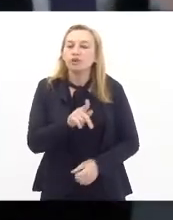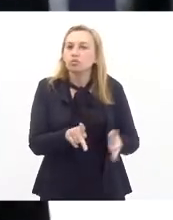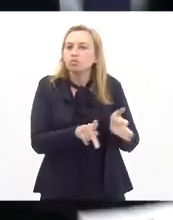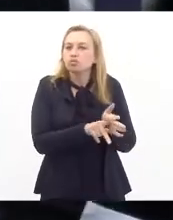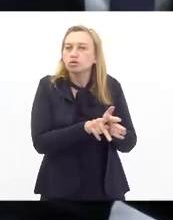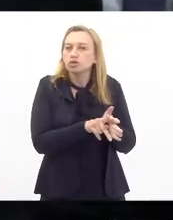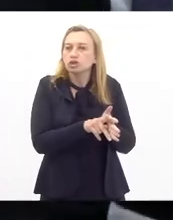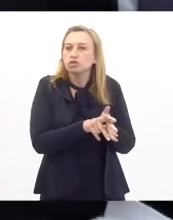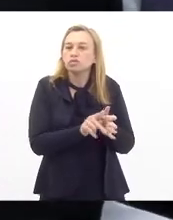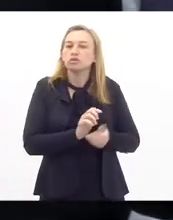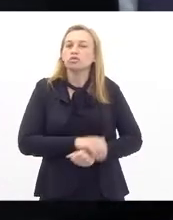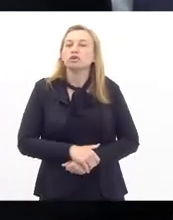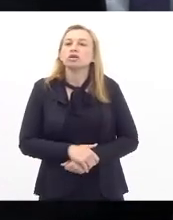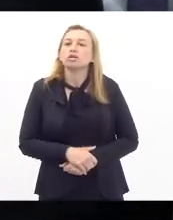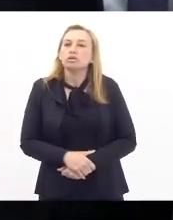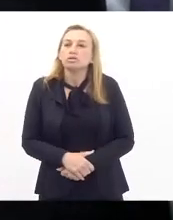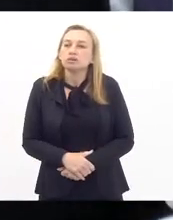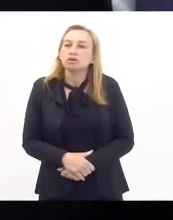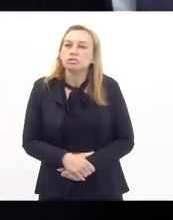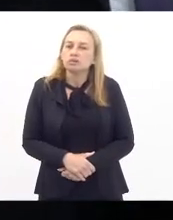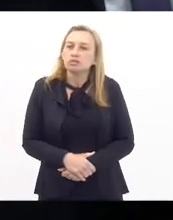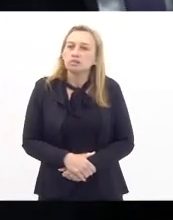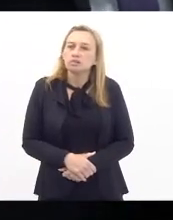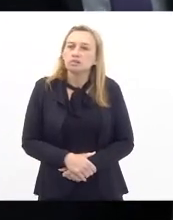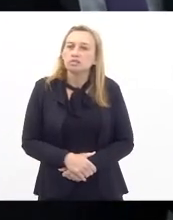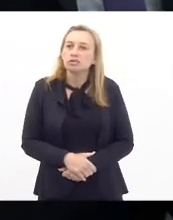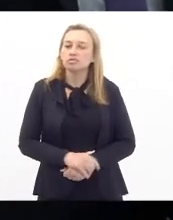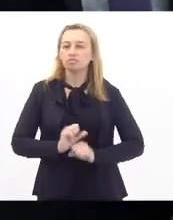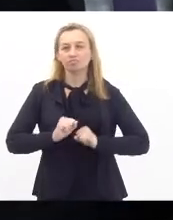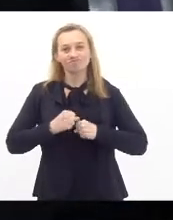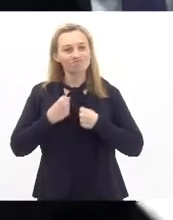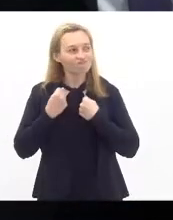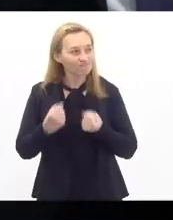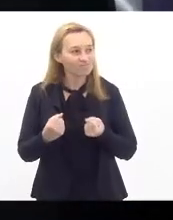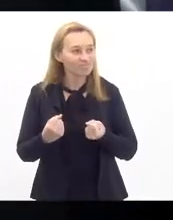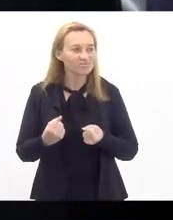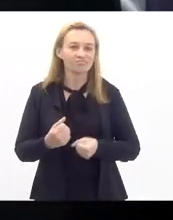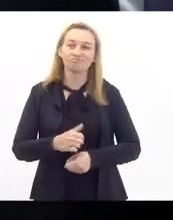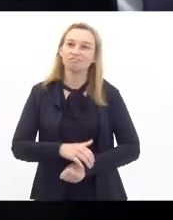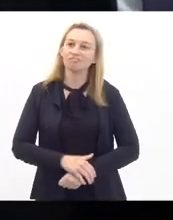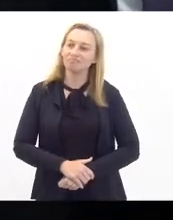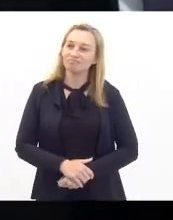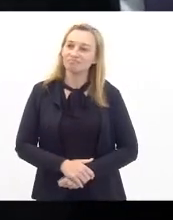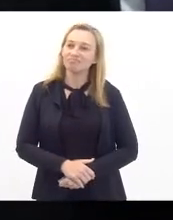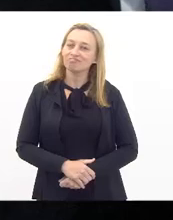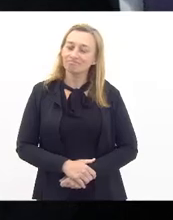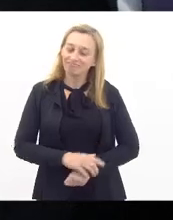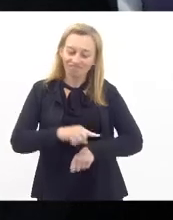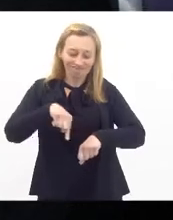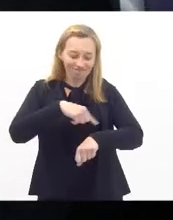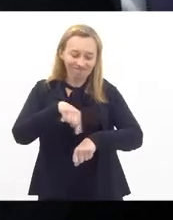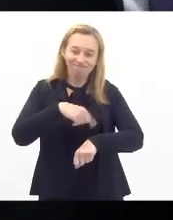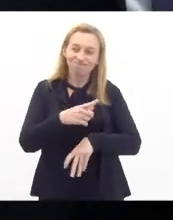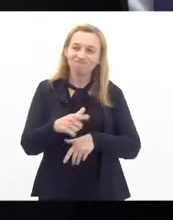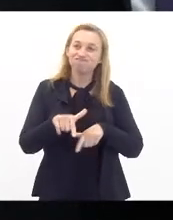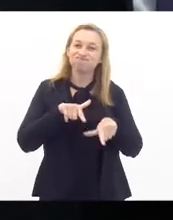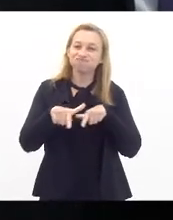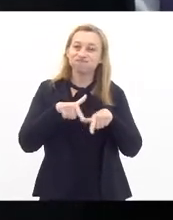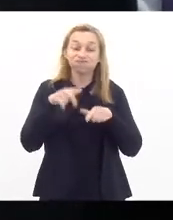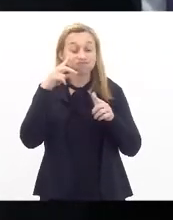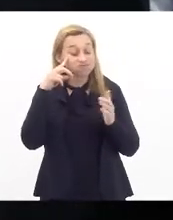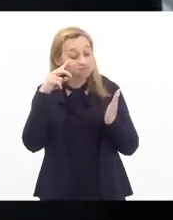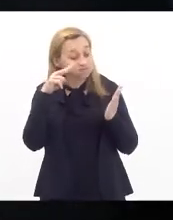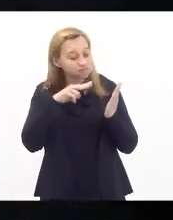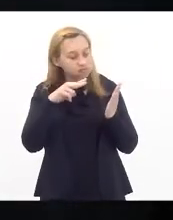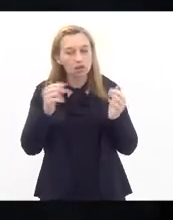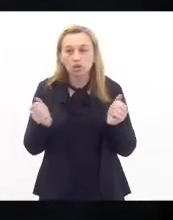um projeto que é temos dedicado muito esforço muitas horas de trabalho e reflexão a ele